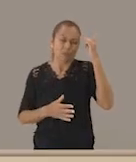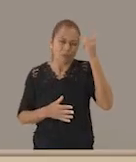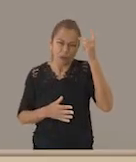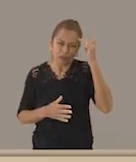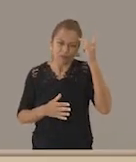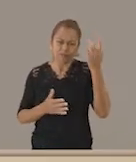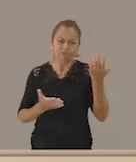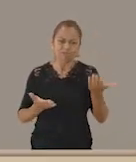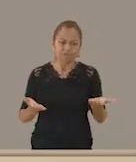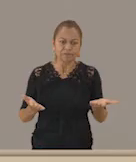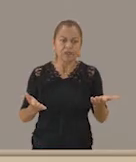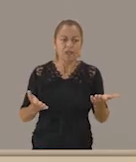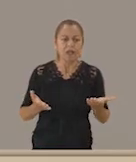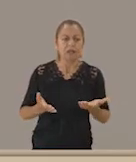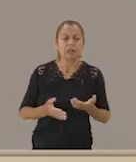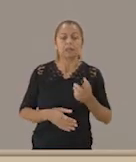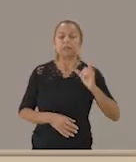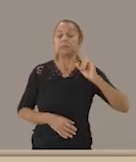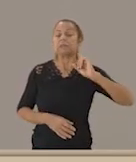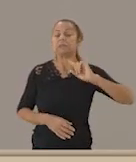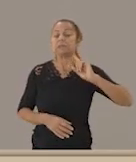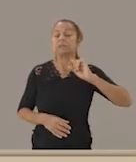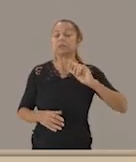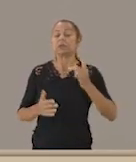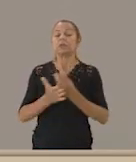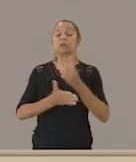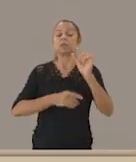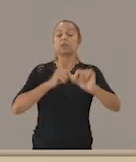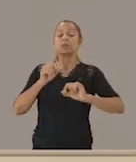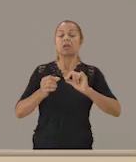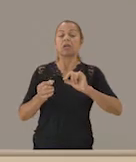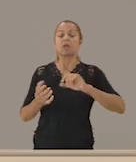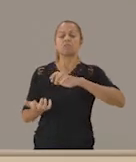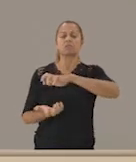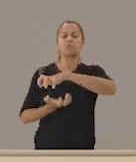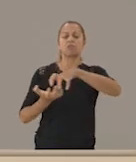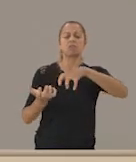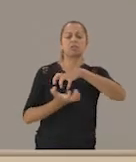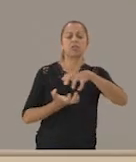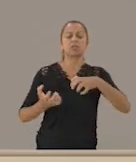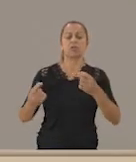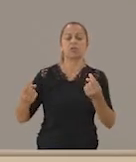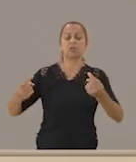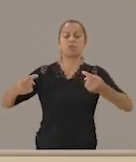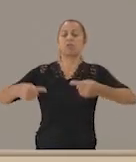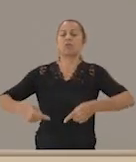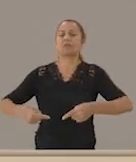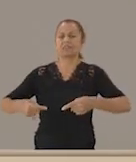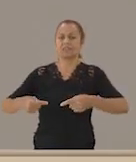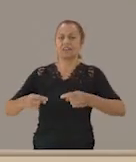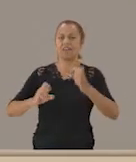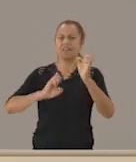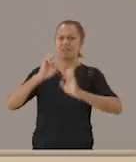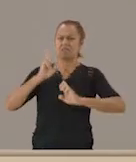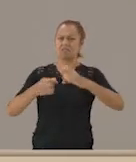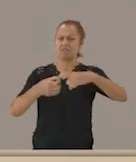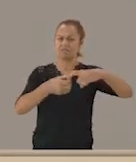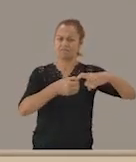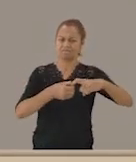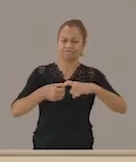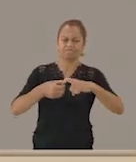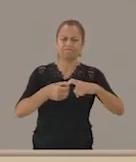Gerais, houve protestos contra a terceirização, polo industrial de Betim. E o outro